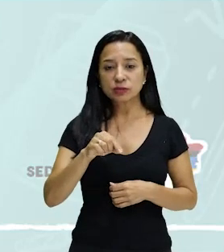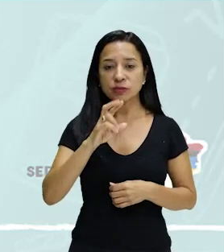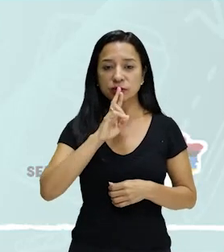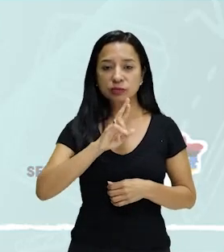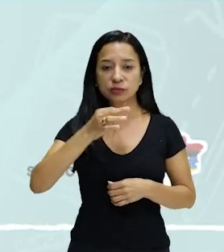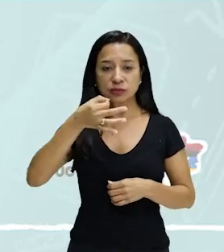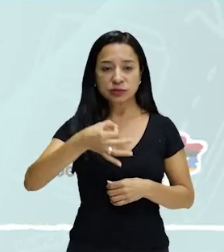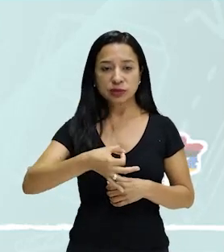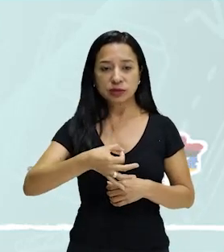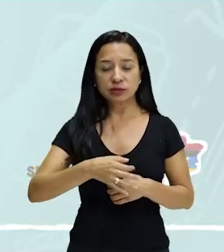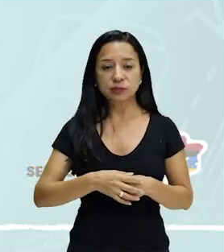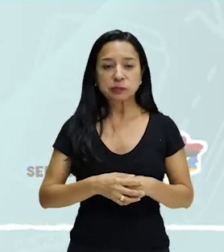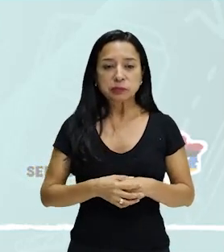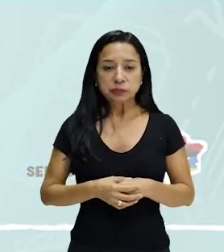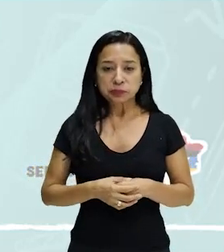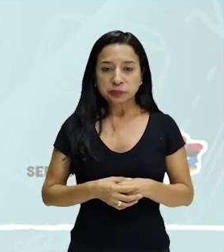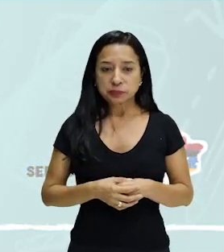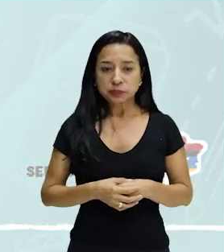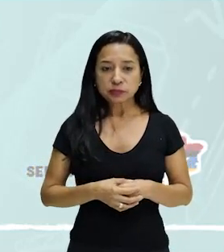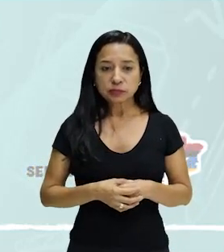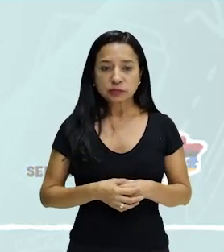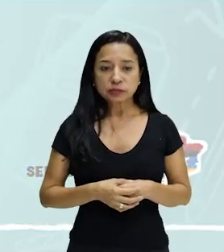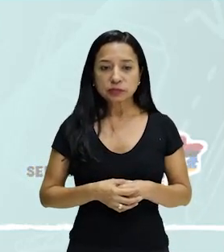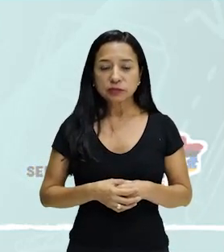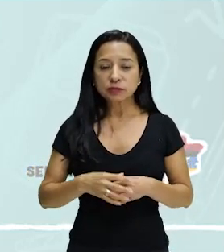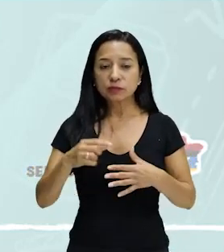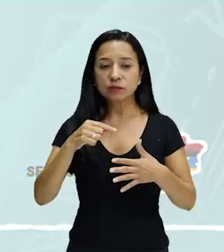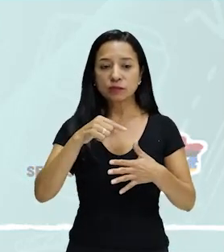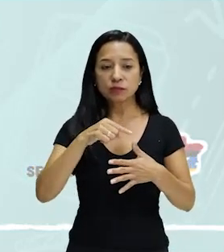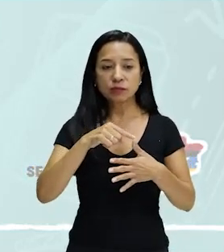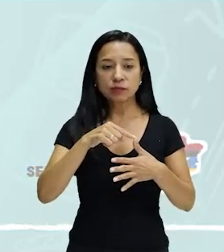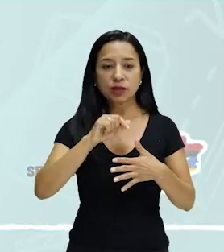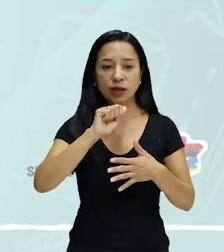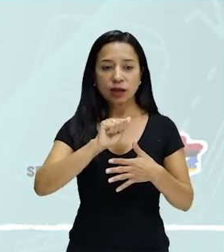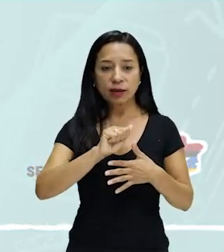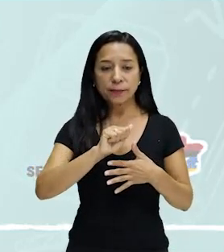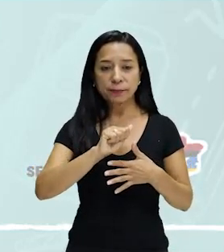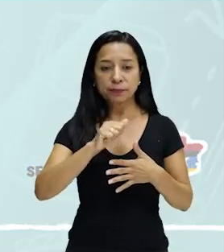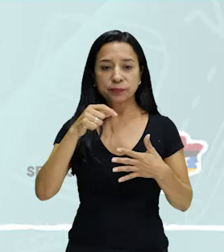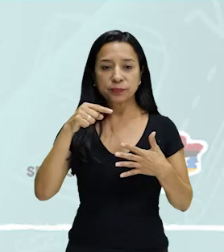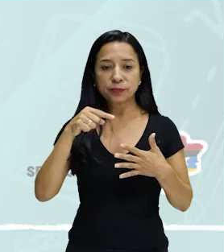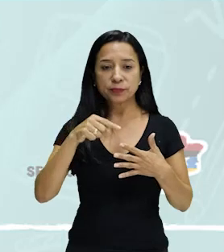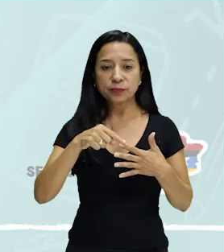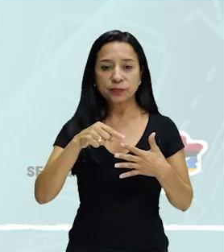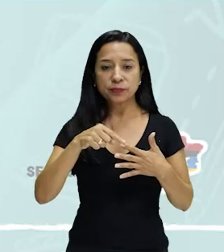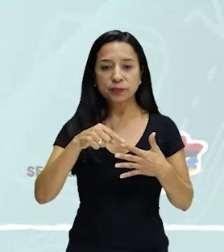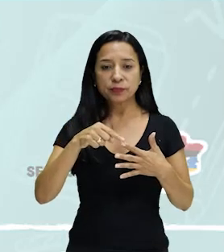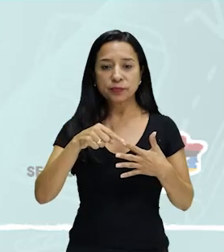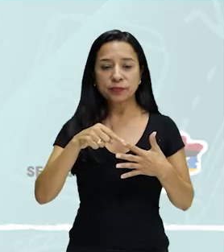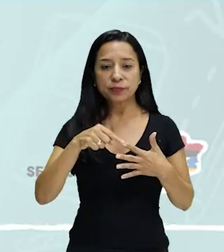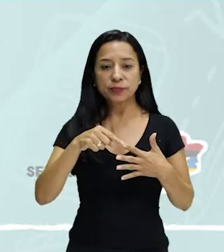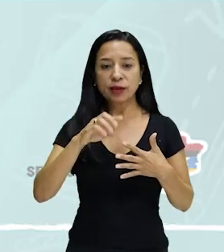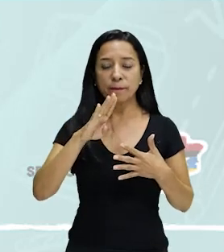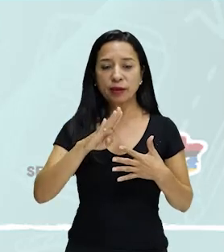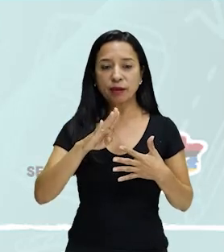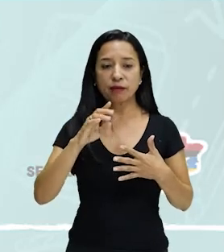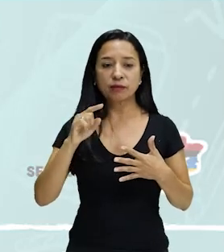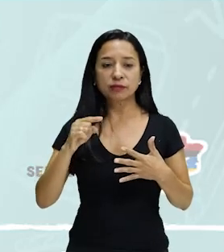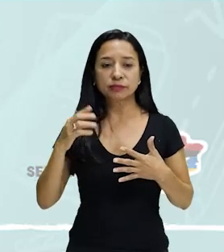Prefiro aspirar uma posição honesta que ficar aqui. Verbo preferir. Prefiro aspirar uma posição honesta que ficar